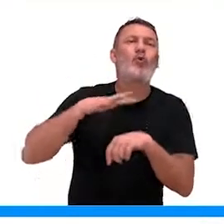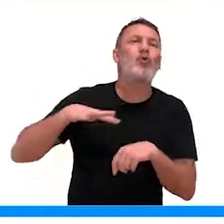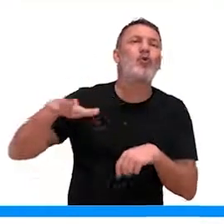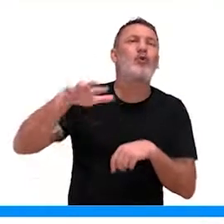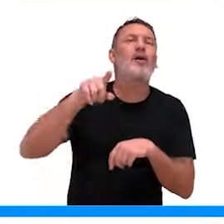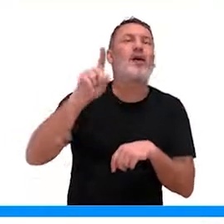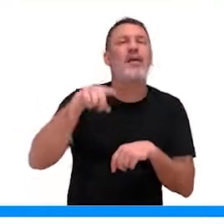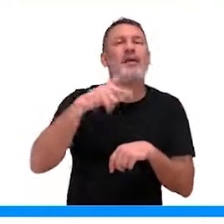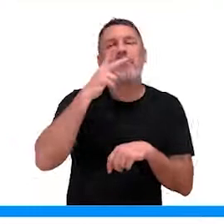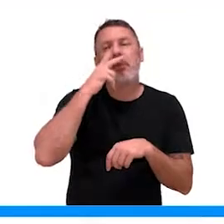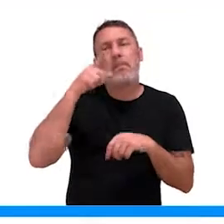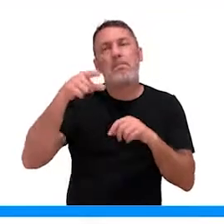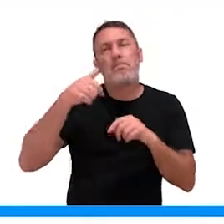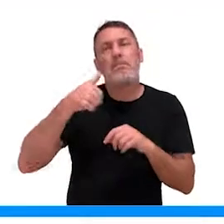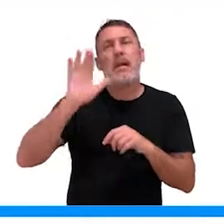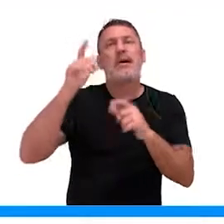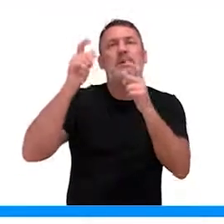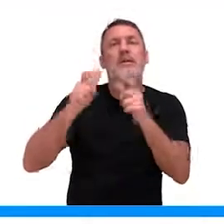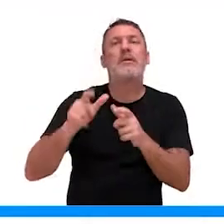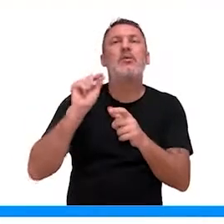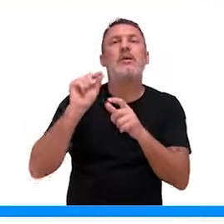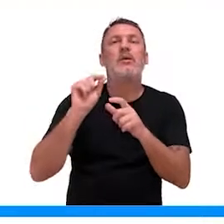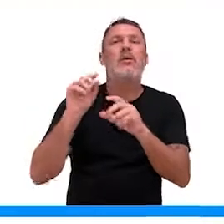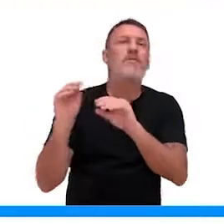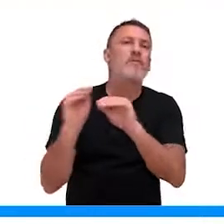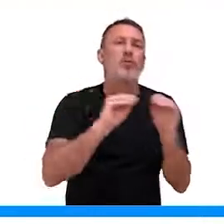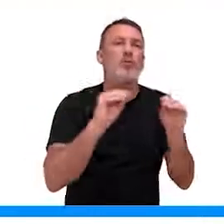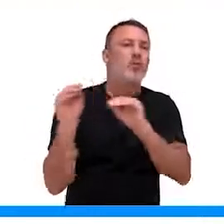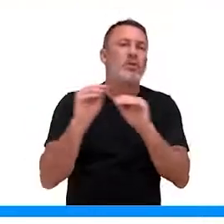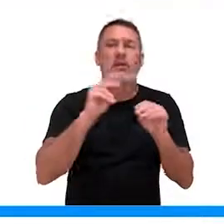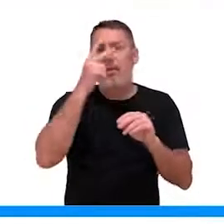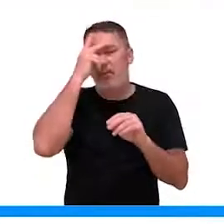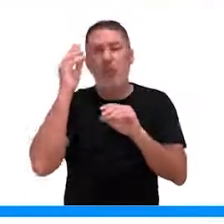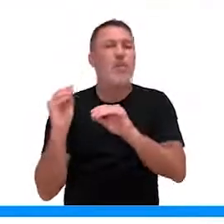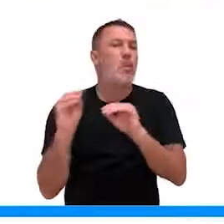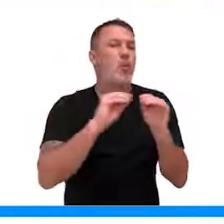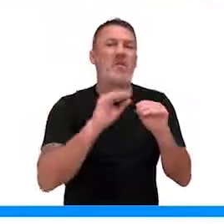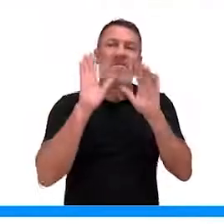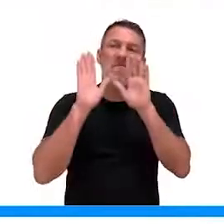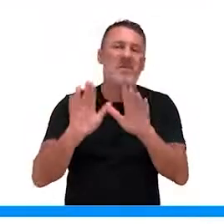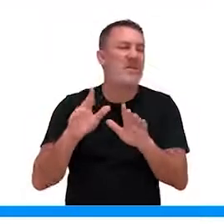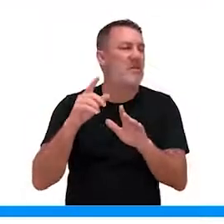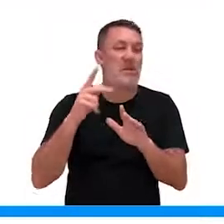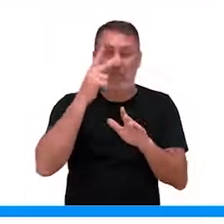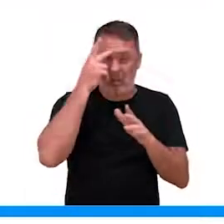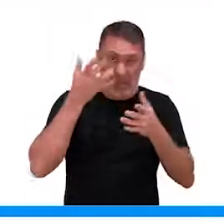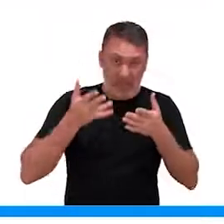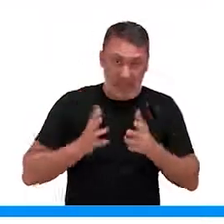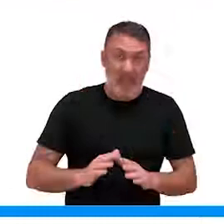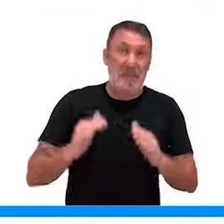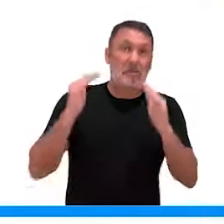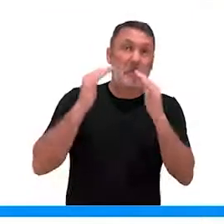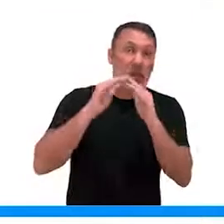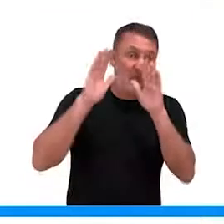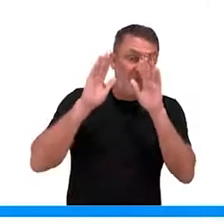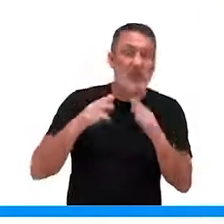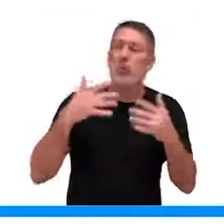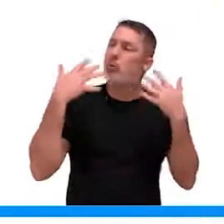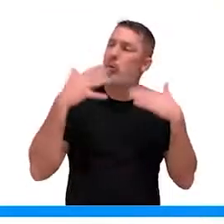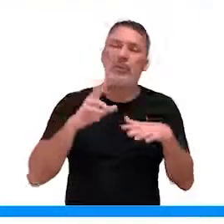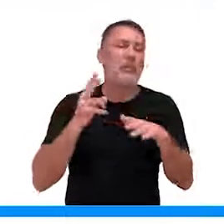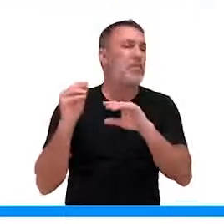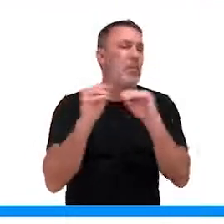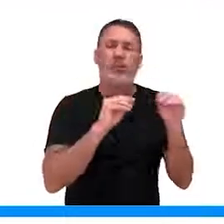região predominantemente emigratória, de saída de pessoas, que ninguém quer morar. Hoje, na verdade,